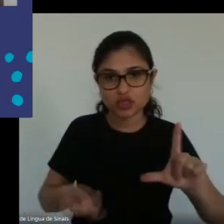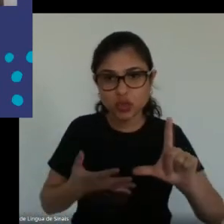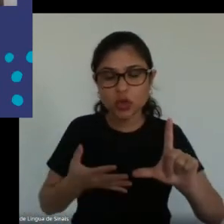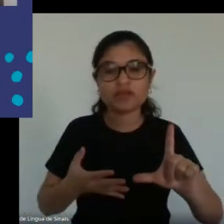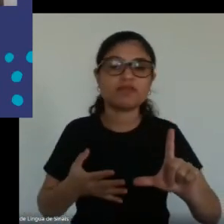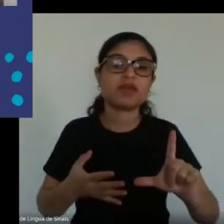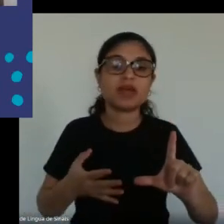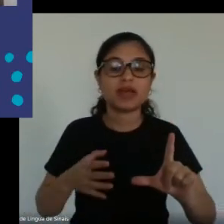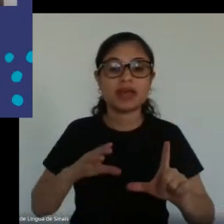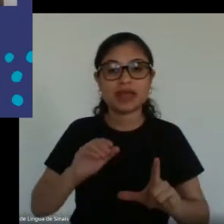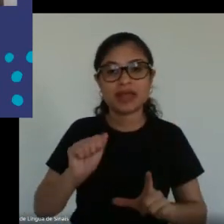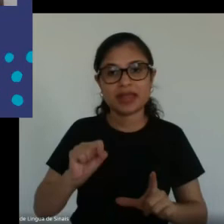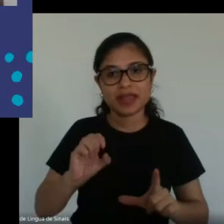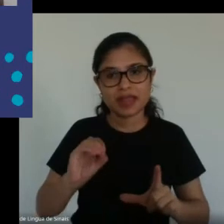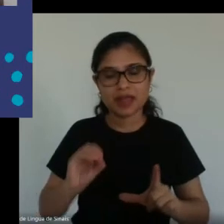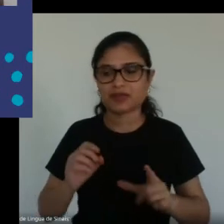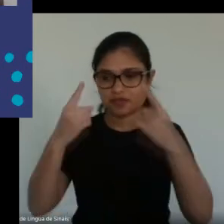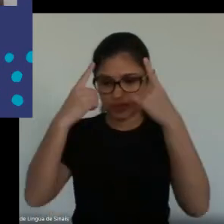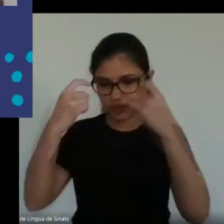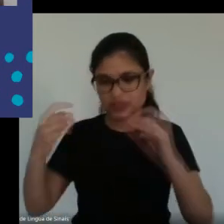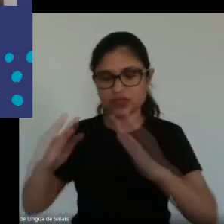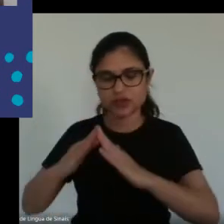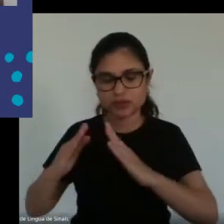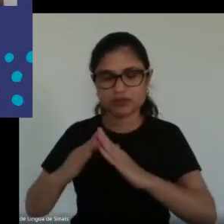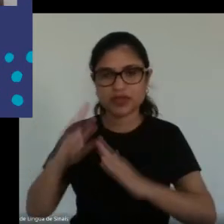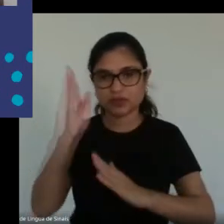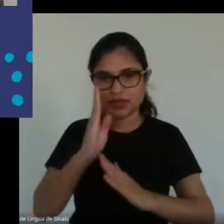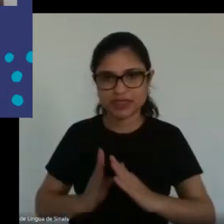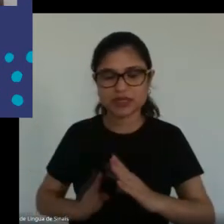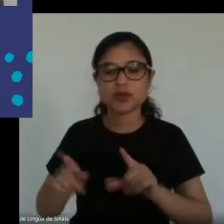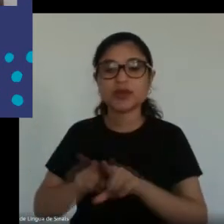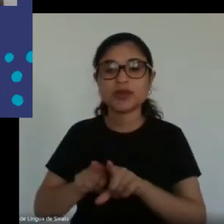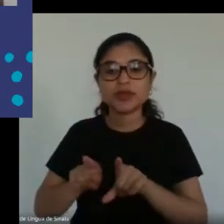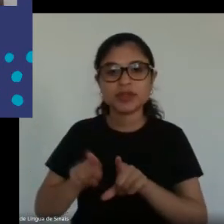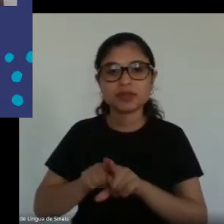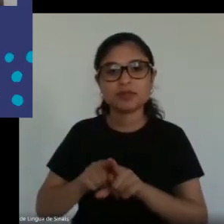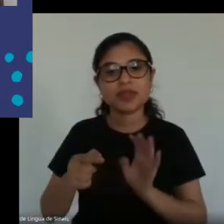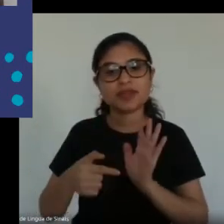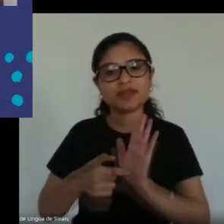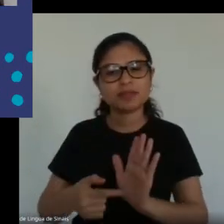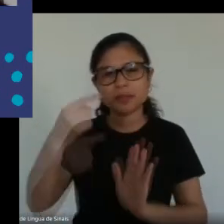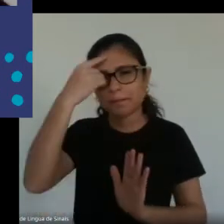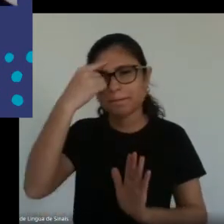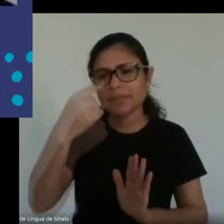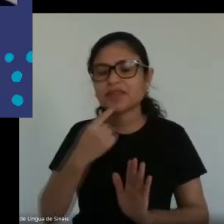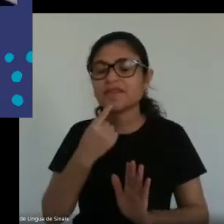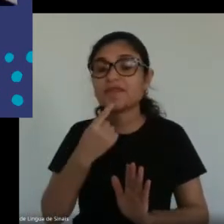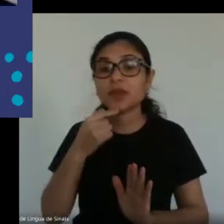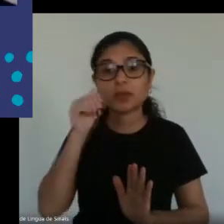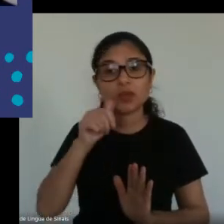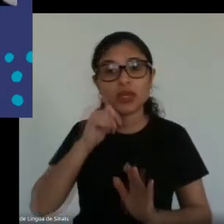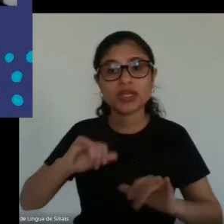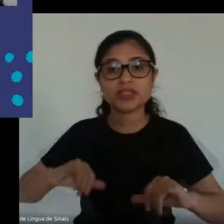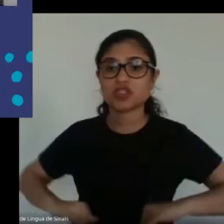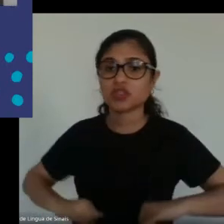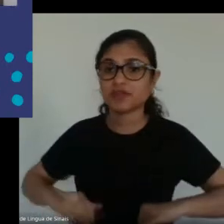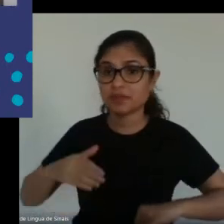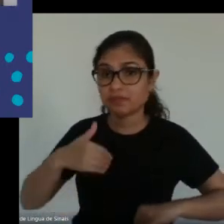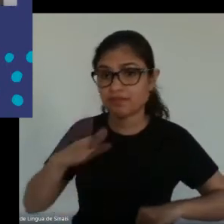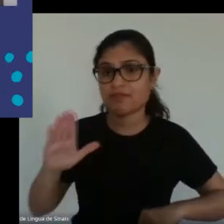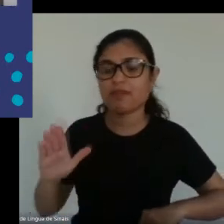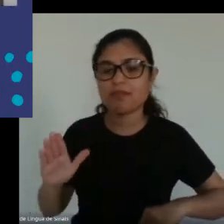os casos de violência doméstica no Brasil e traçar um perfil das mulheres mais vulneráveis e quais intervenções estão sendo